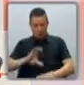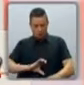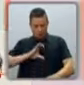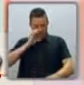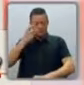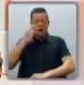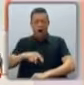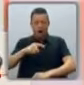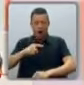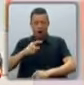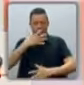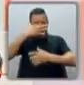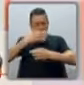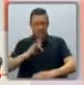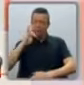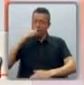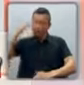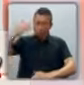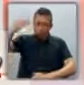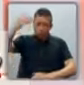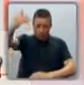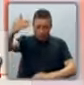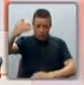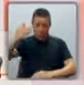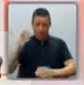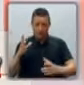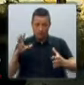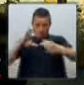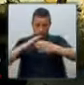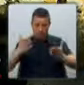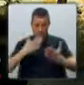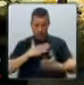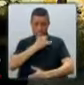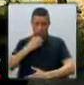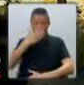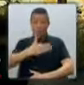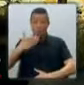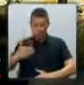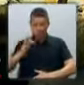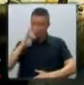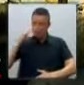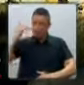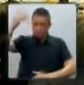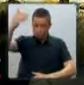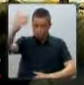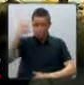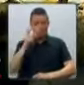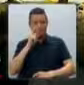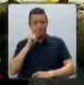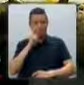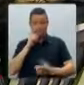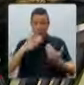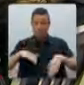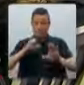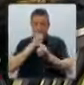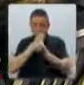confiante e mais otimista no futuro do que aquele que nos legaram em 2011. Um futuro prudente, sem